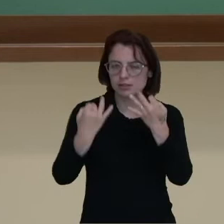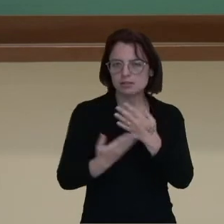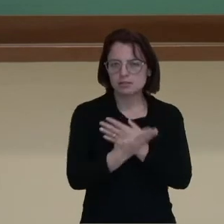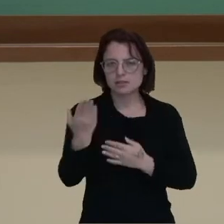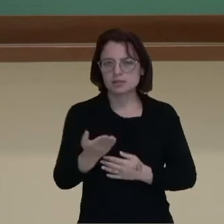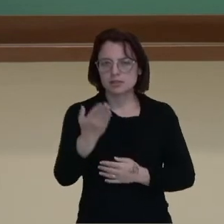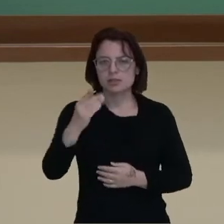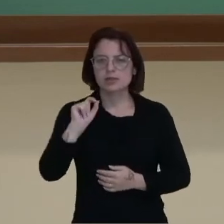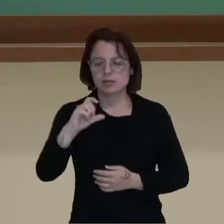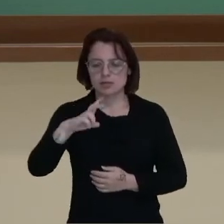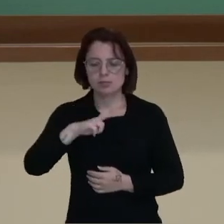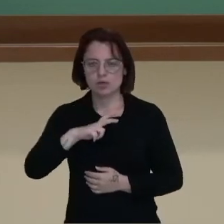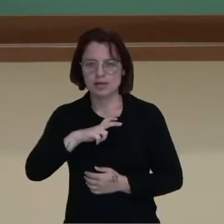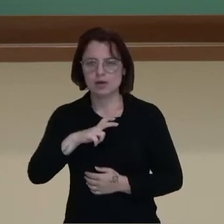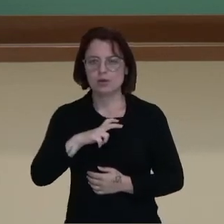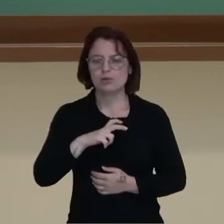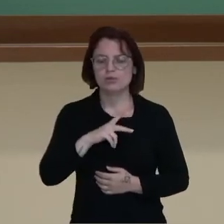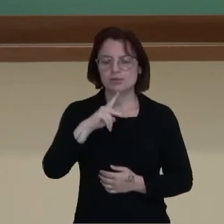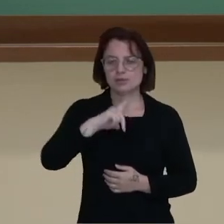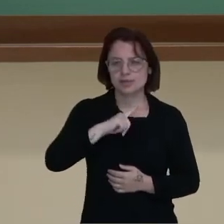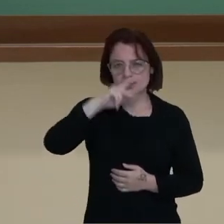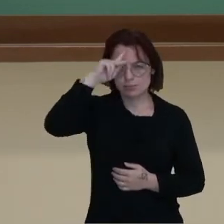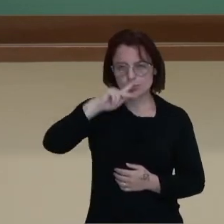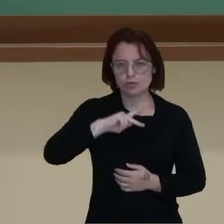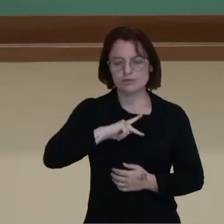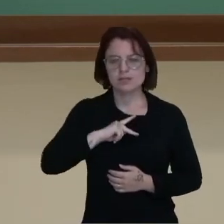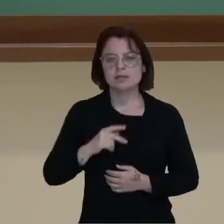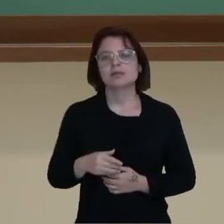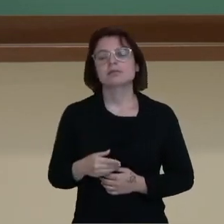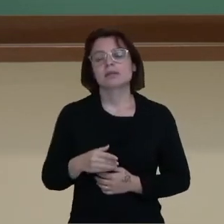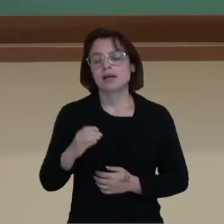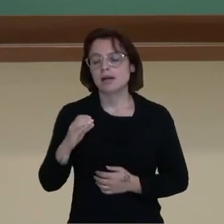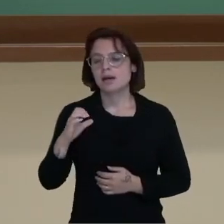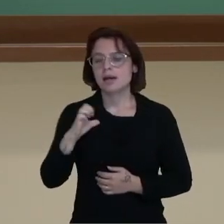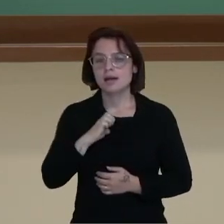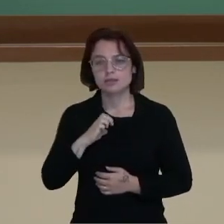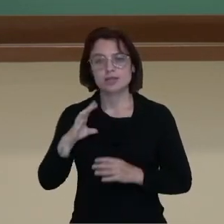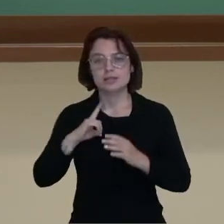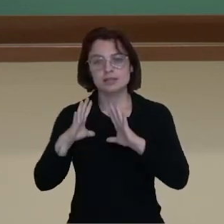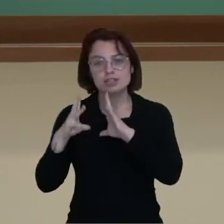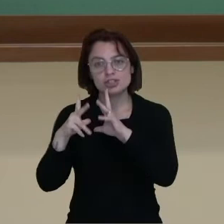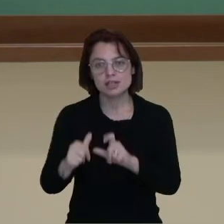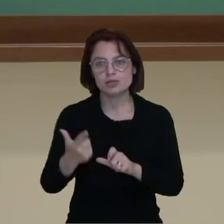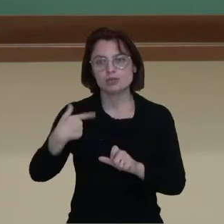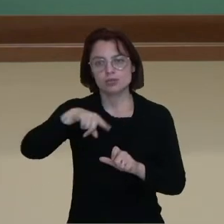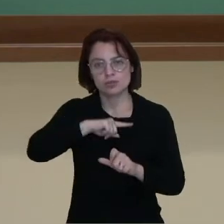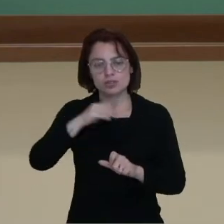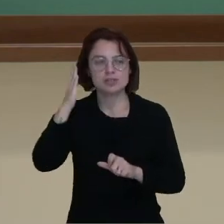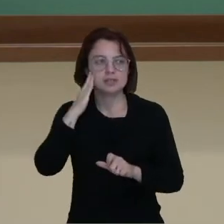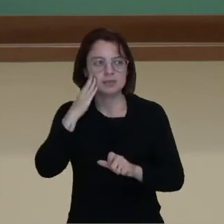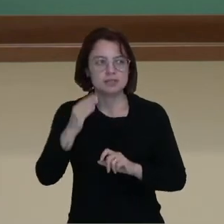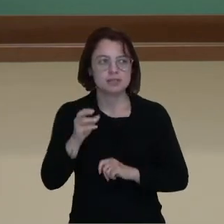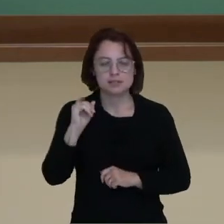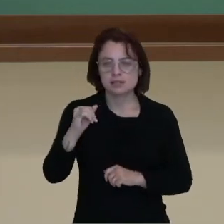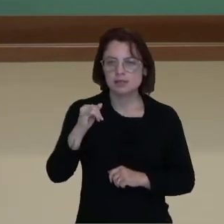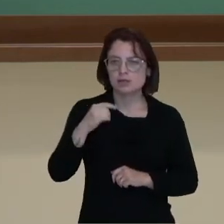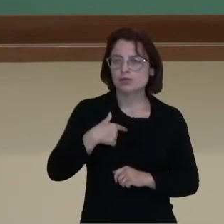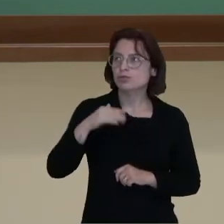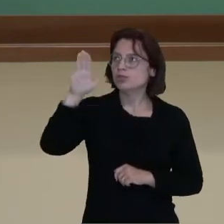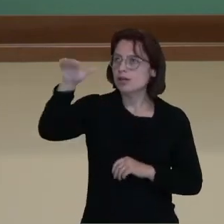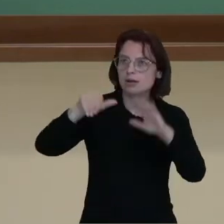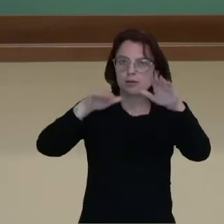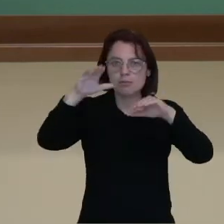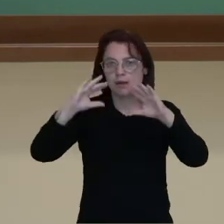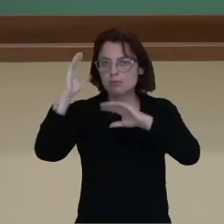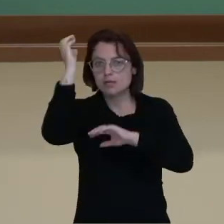esse caráter individual, a ética tem esse caráter geral, né? Nós sabemos, se eu chamar, por exemplo, o Brasil inteiro